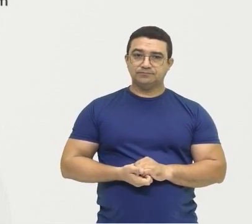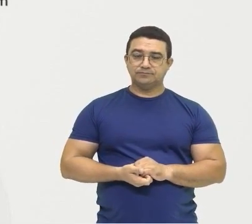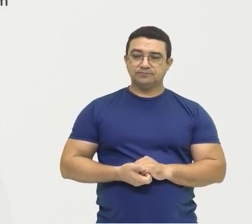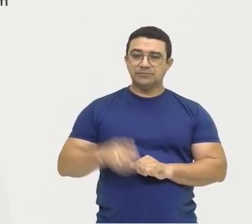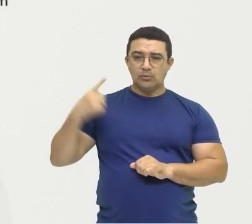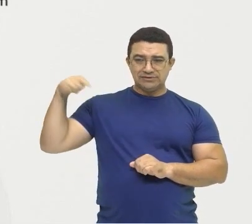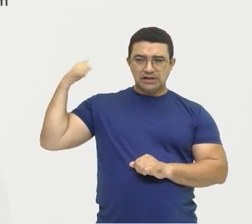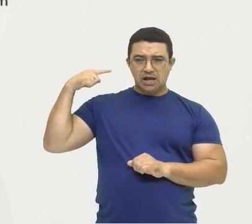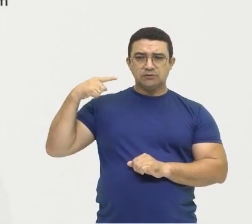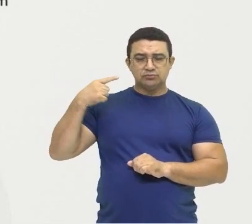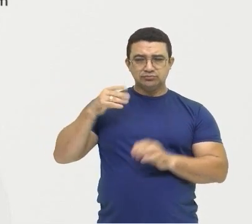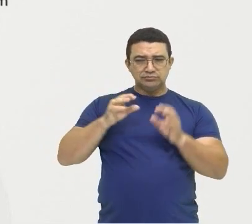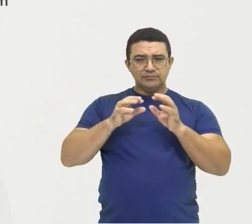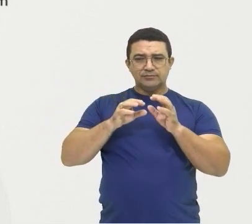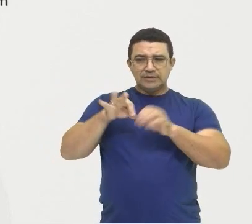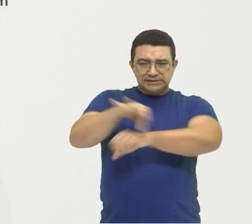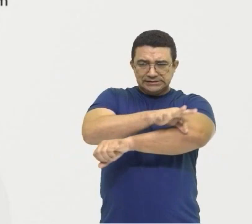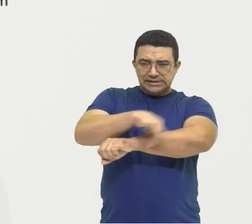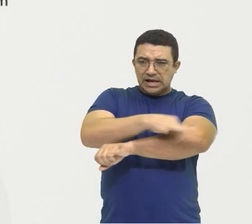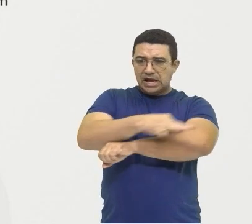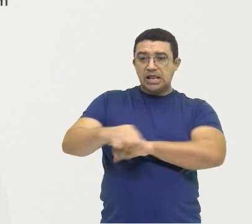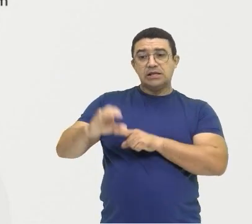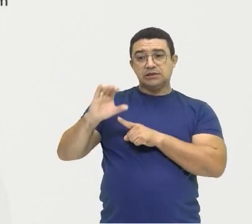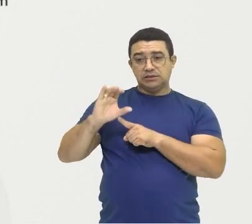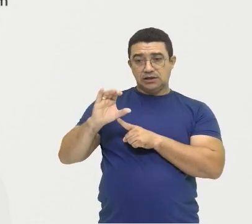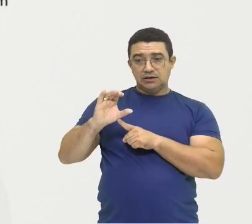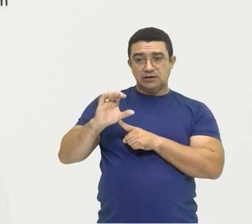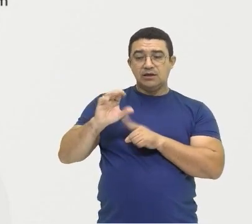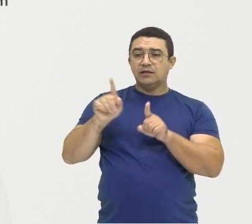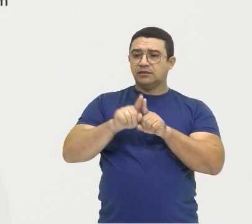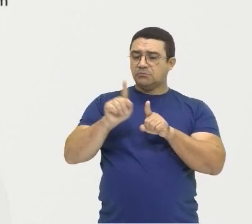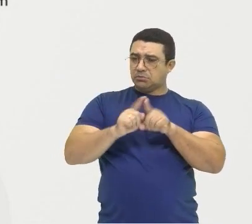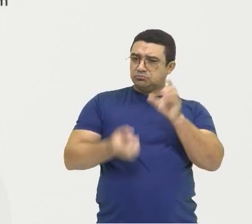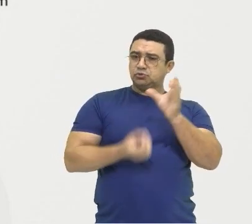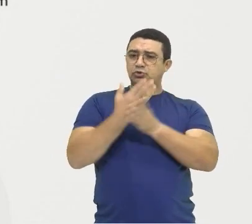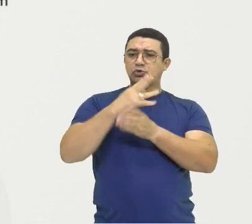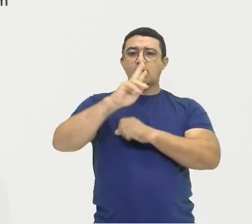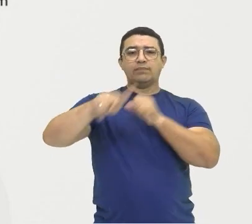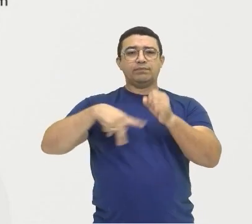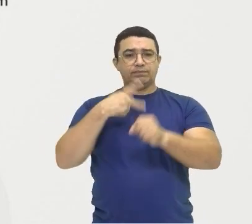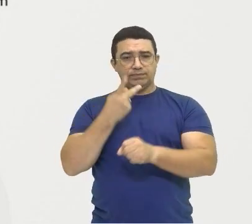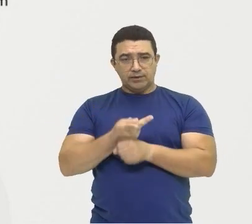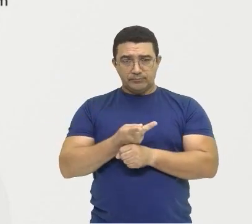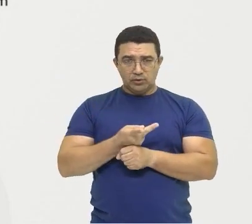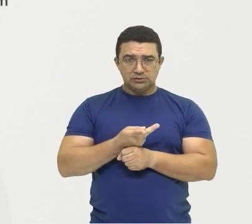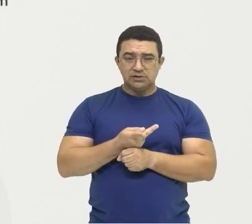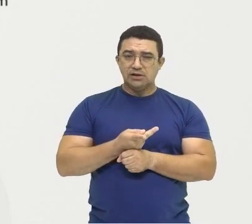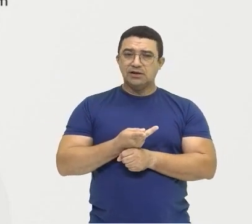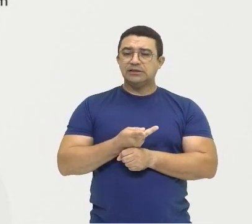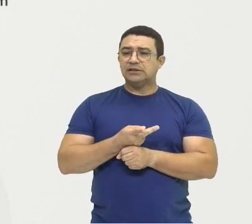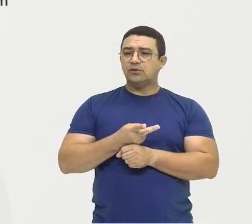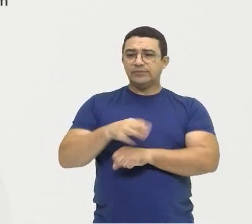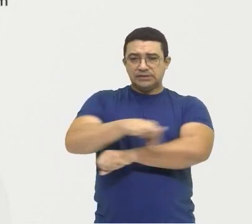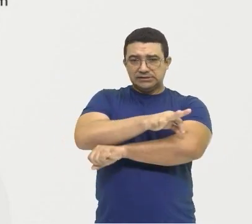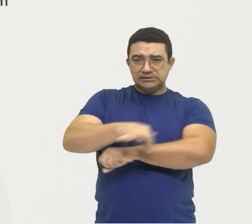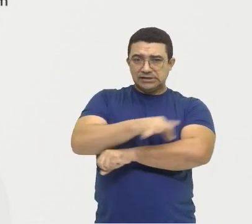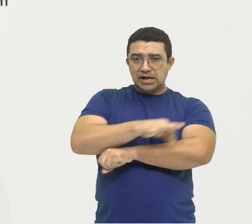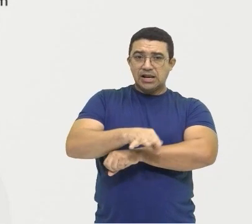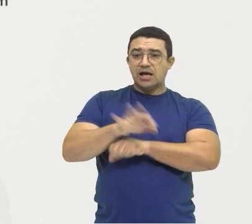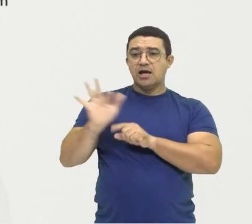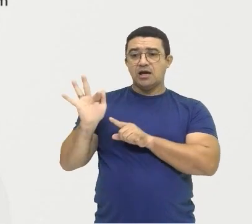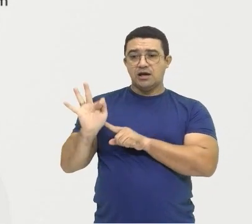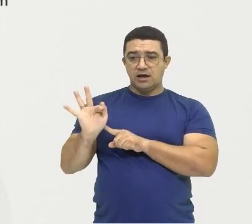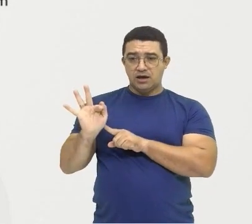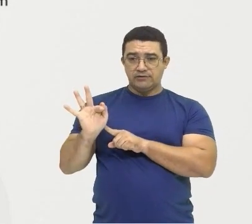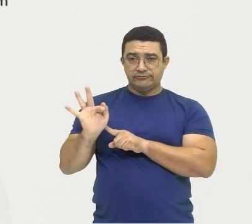construída depois dessa outra escala aqui, também famosa, muito utilizada nos países de língua inglesa, que